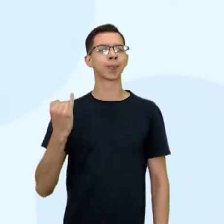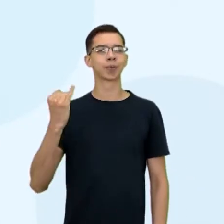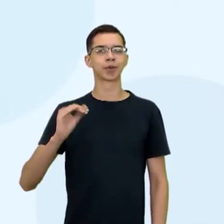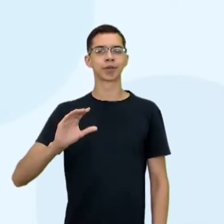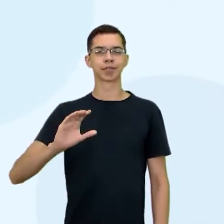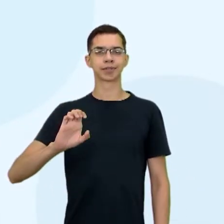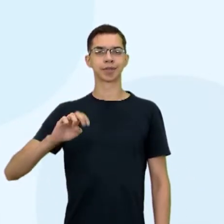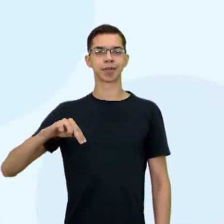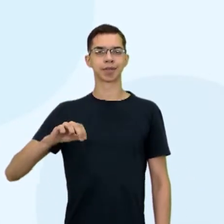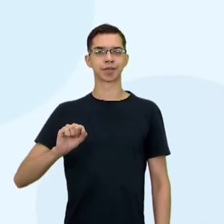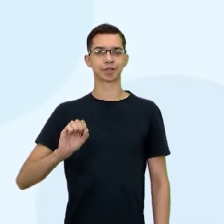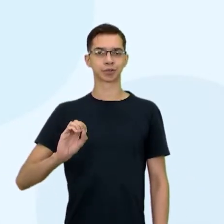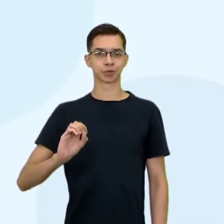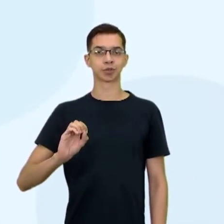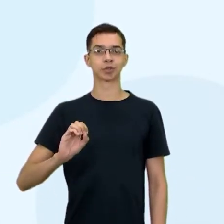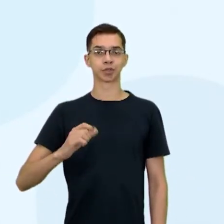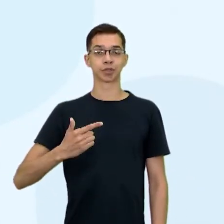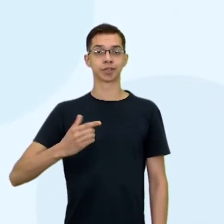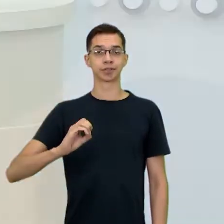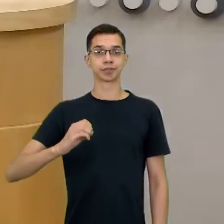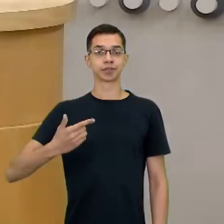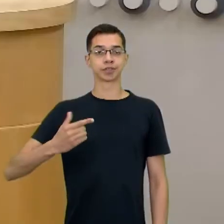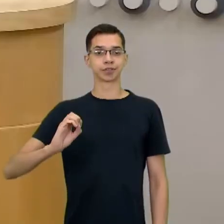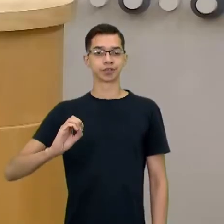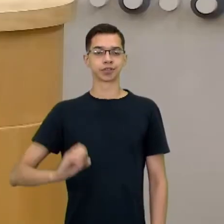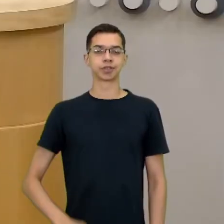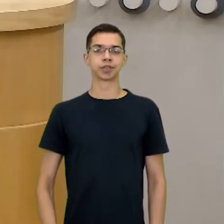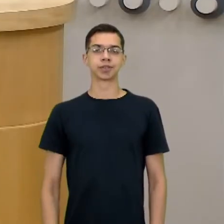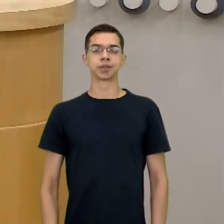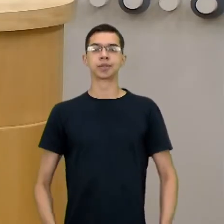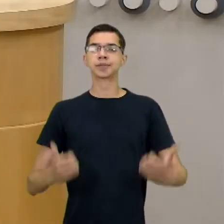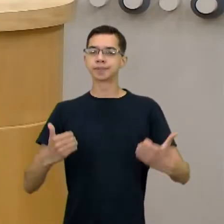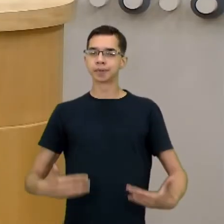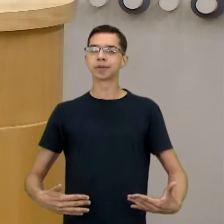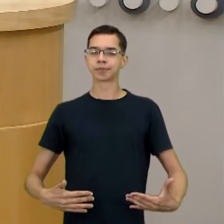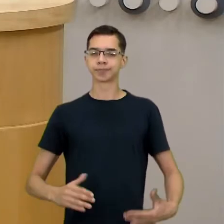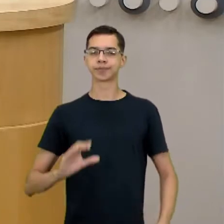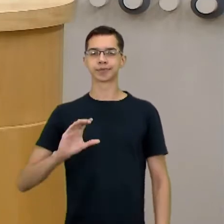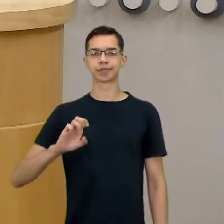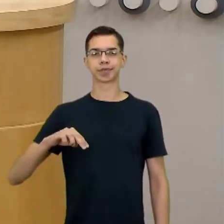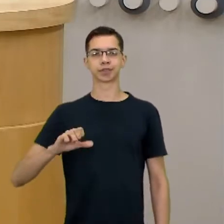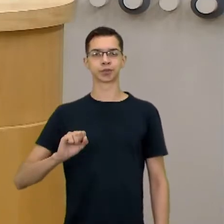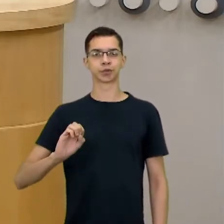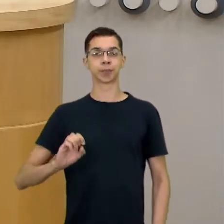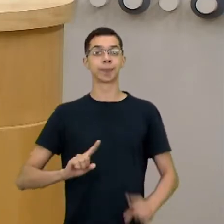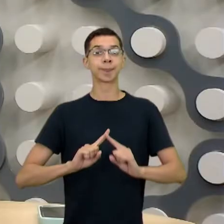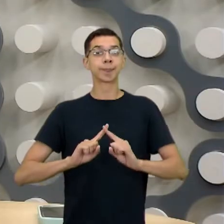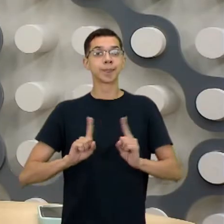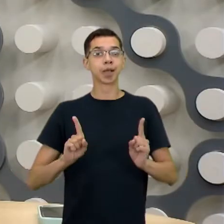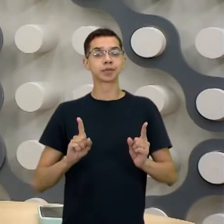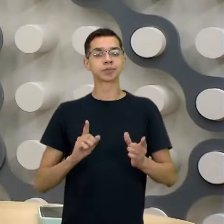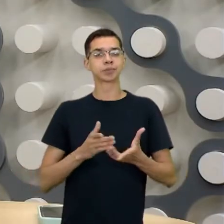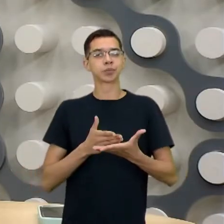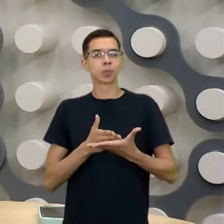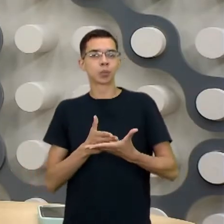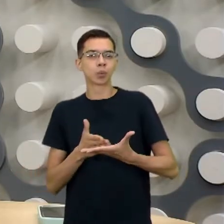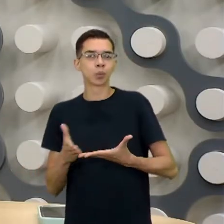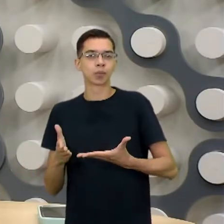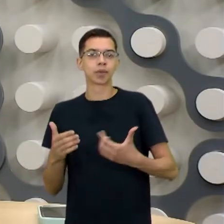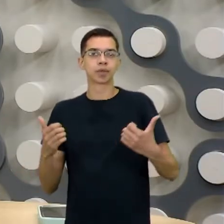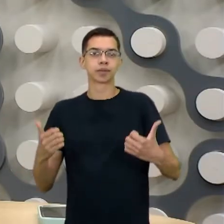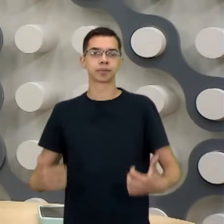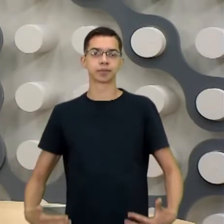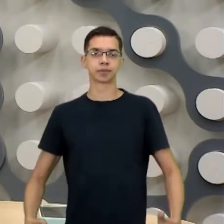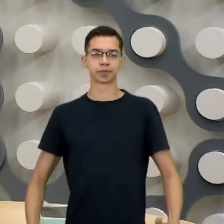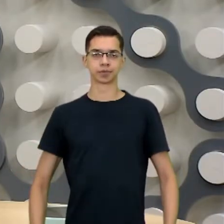né? E, logicamente, falando sobre a importância do censo, nós damos aí, né, alguma introdução sobre, né, essa questão aí